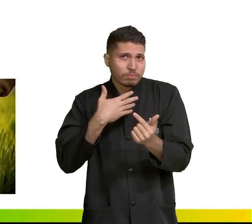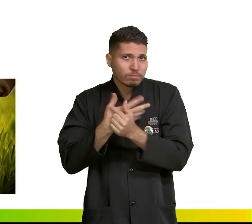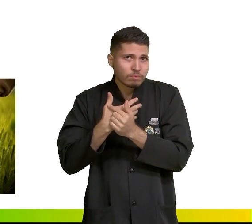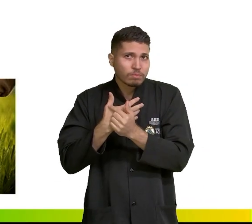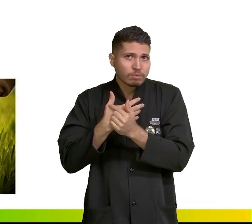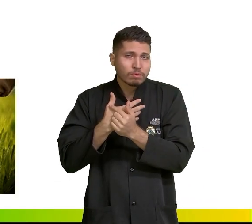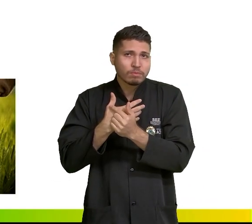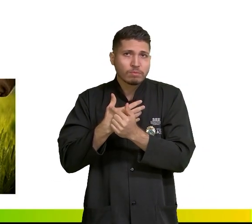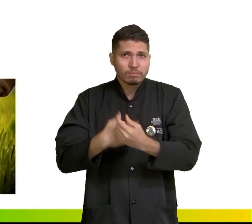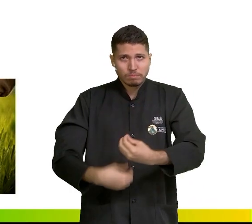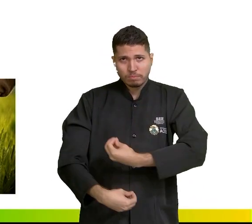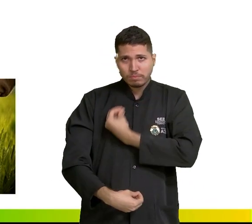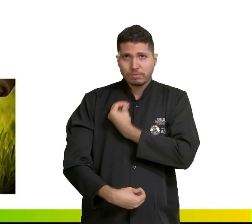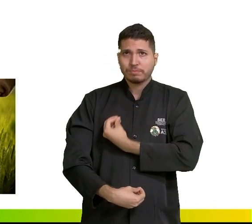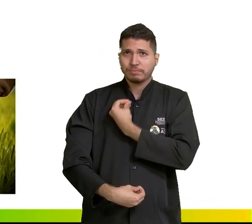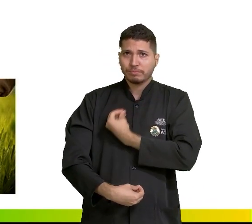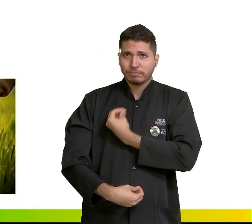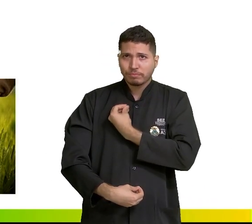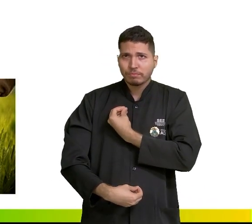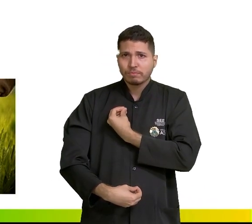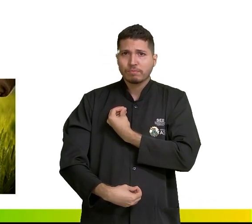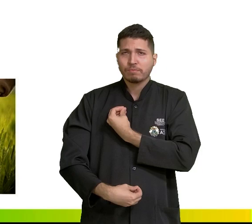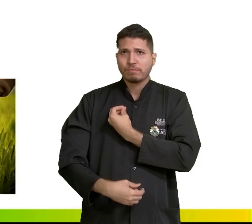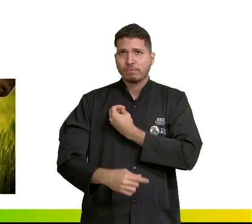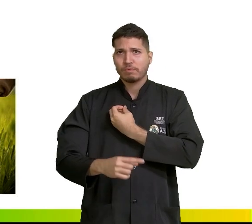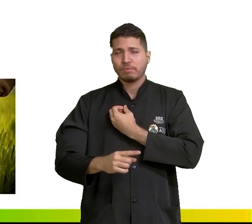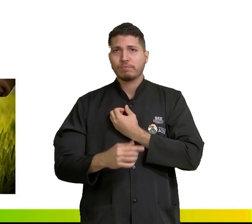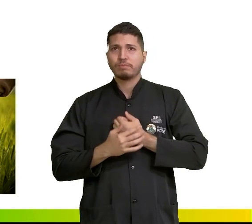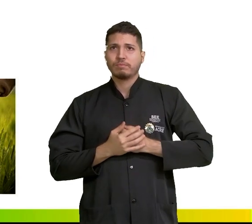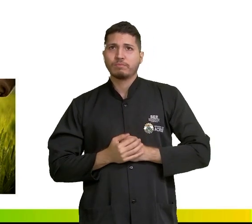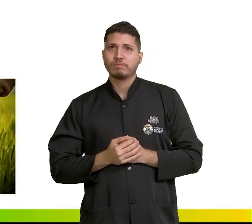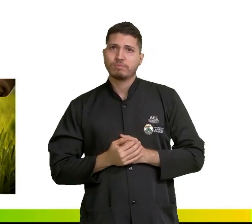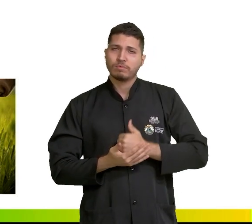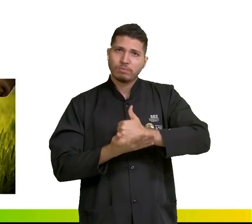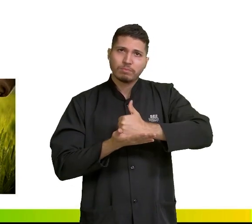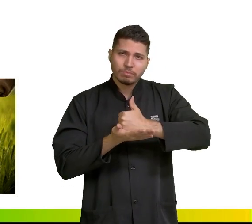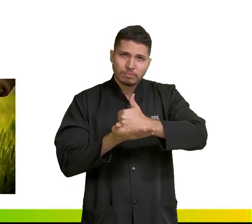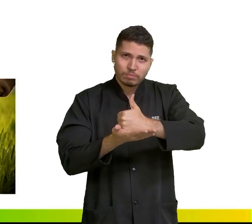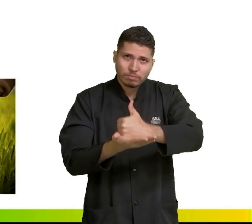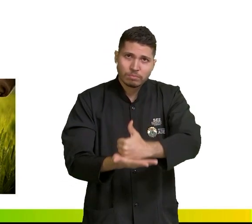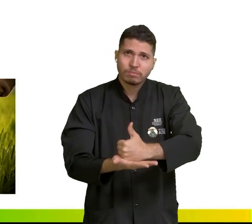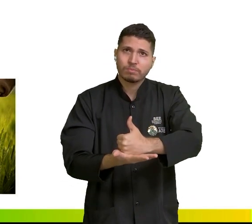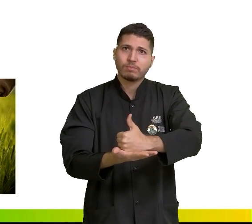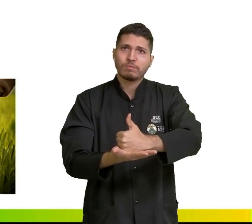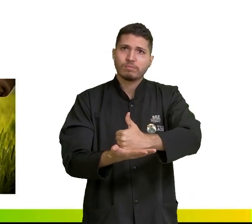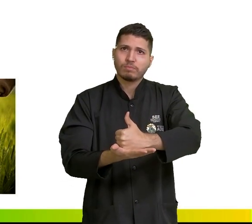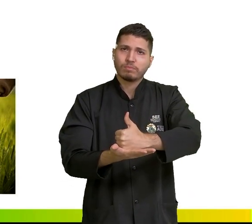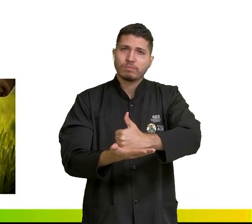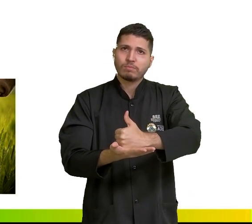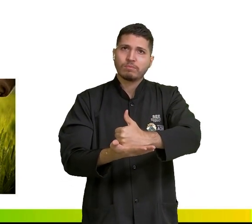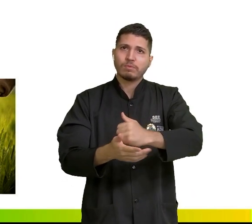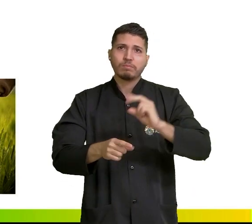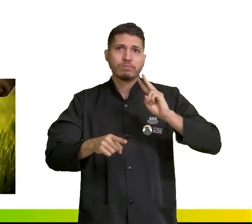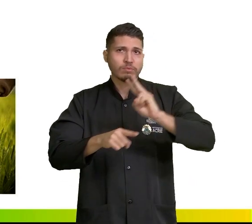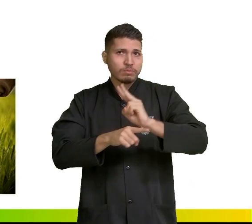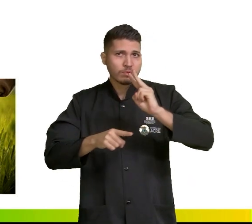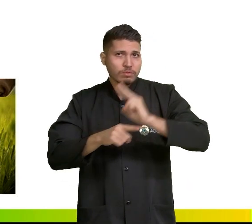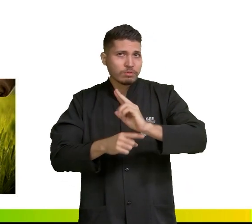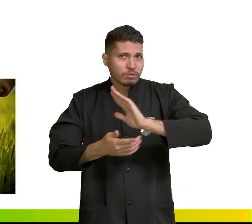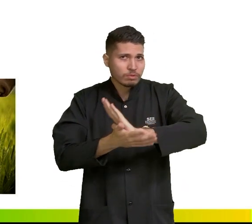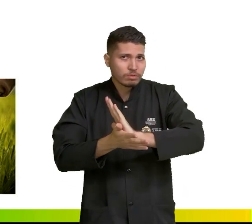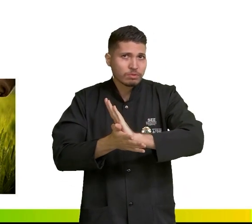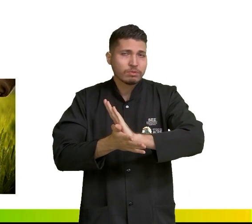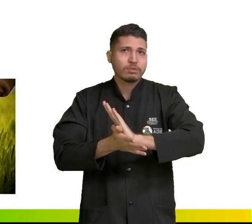sociedade podemos participar e também apoiar aí o combate à degradação